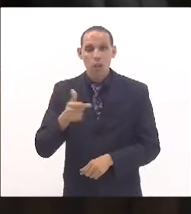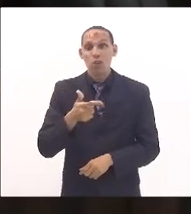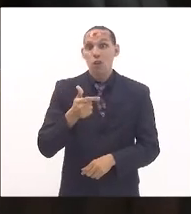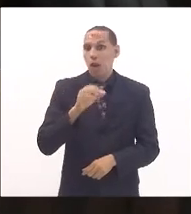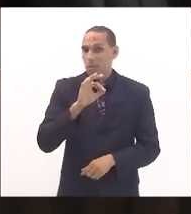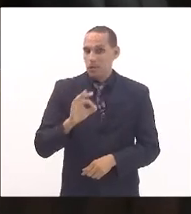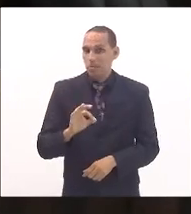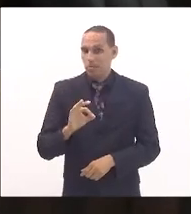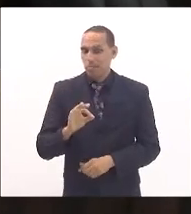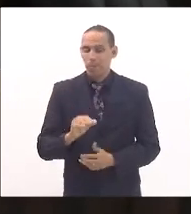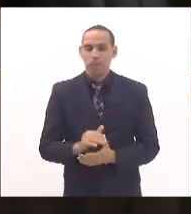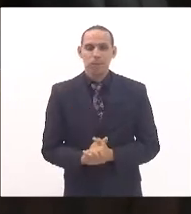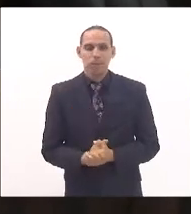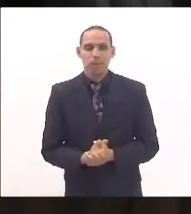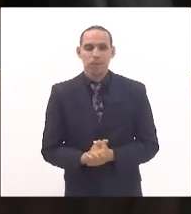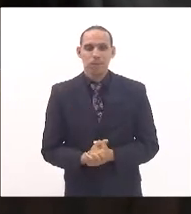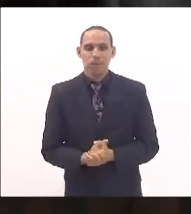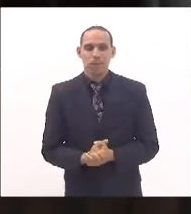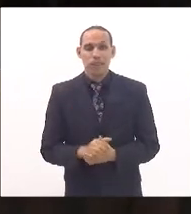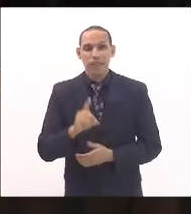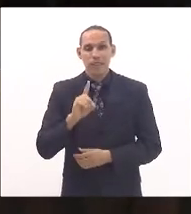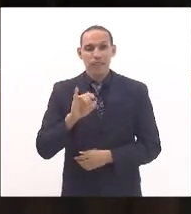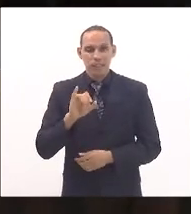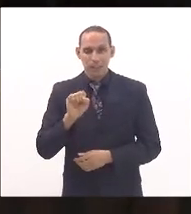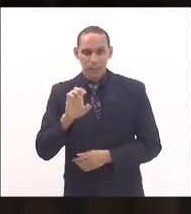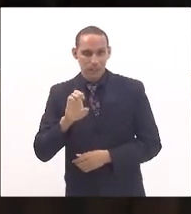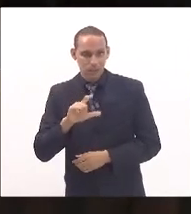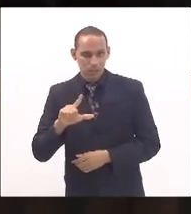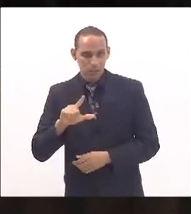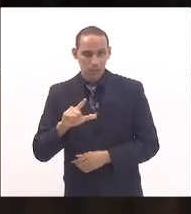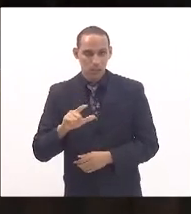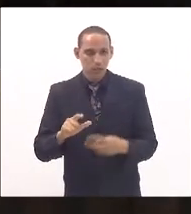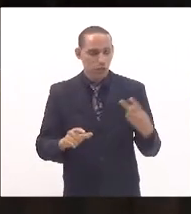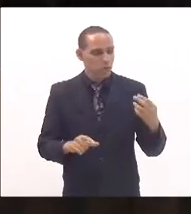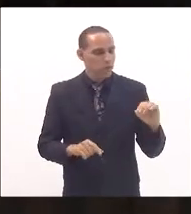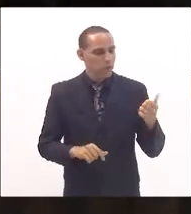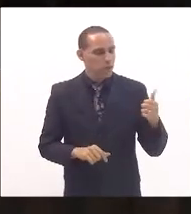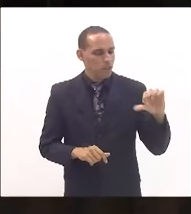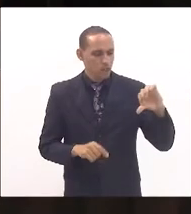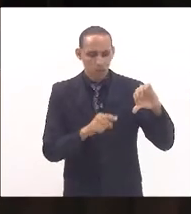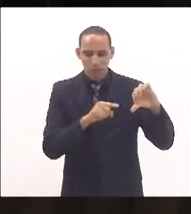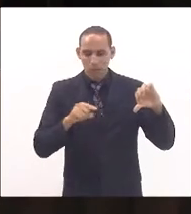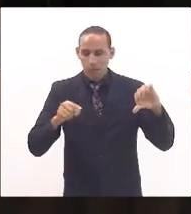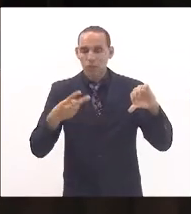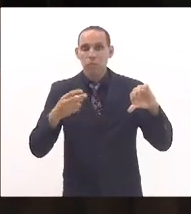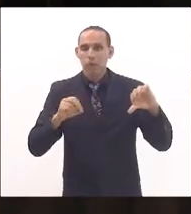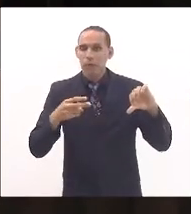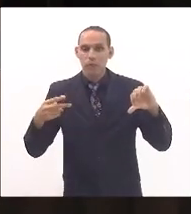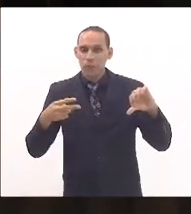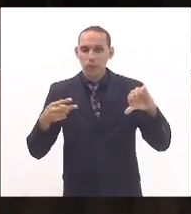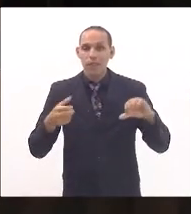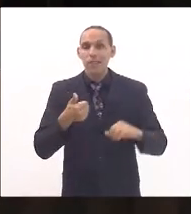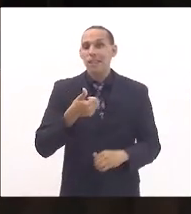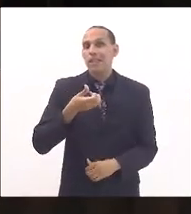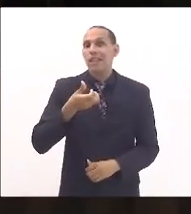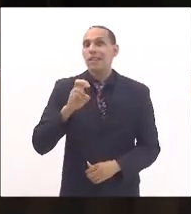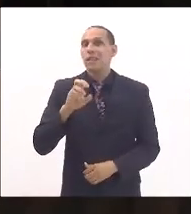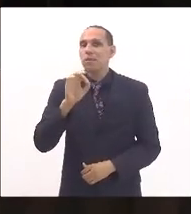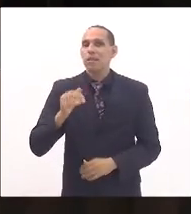12%. E o óleo diesel, de 19 até 2022, só subiu